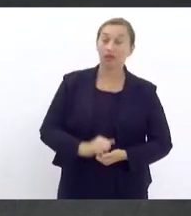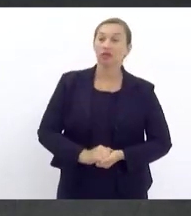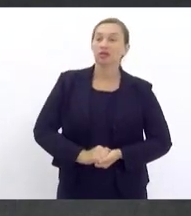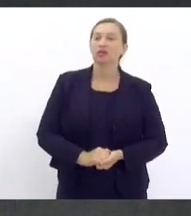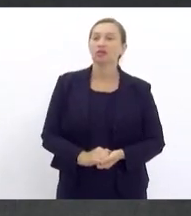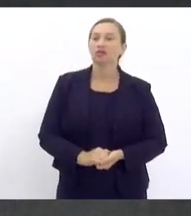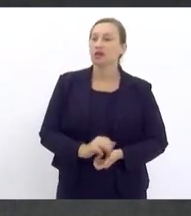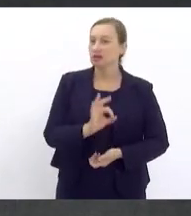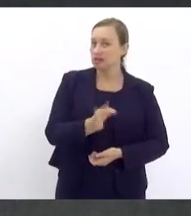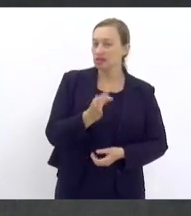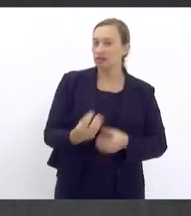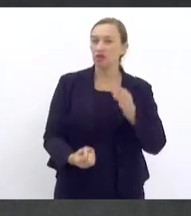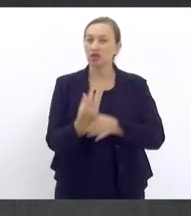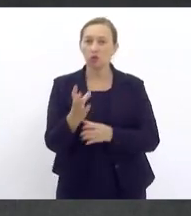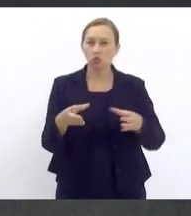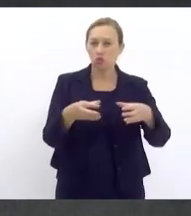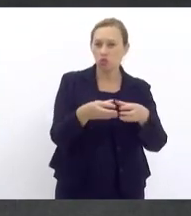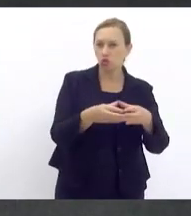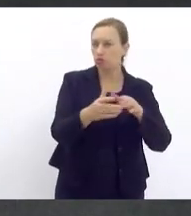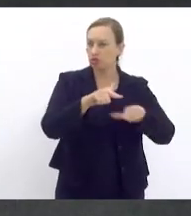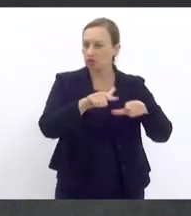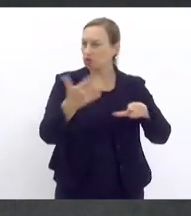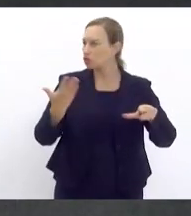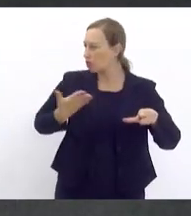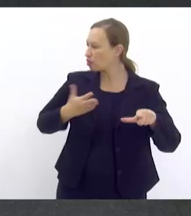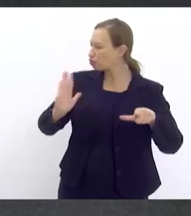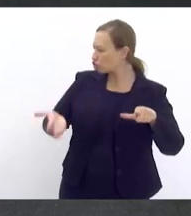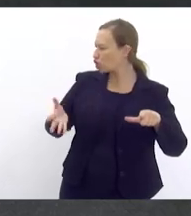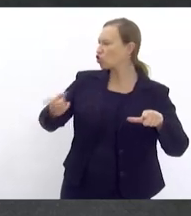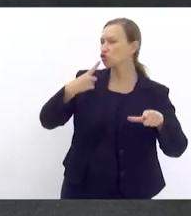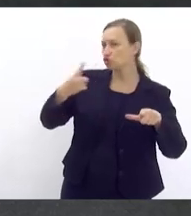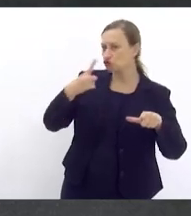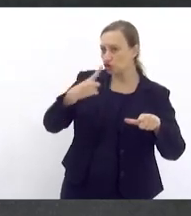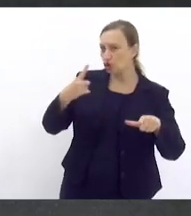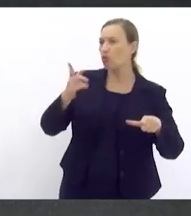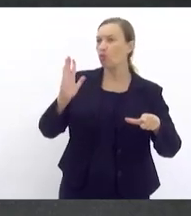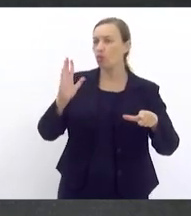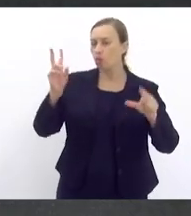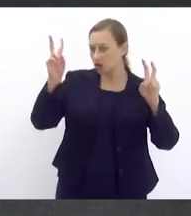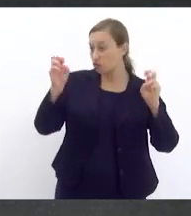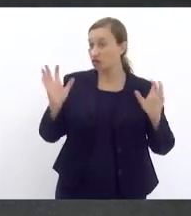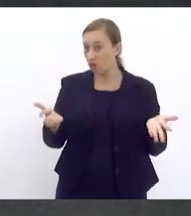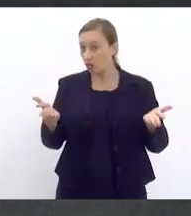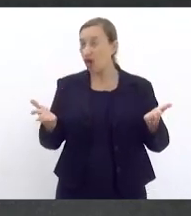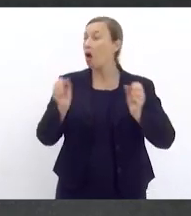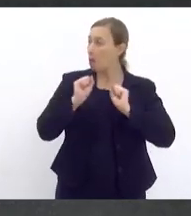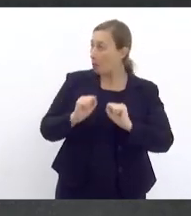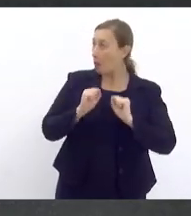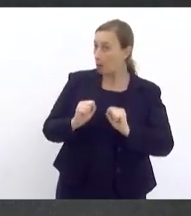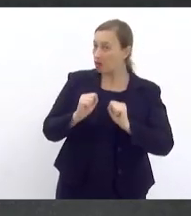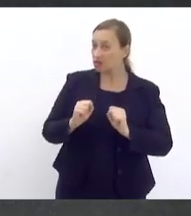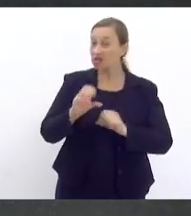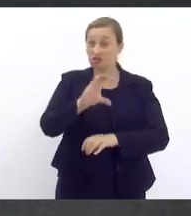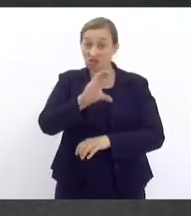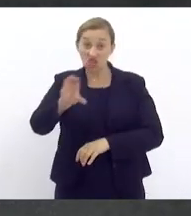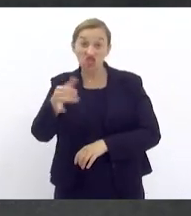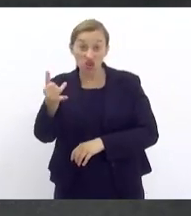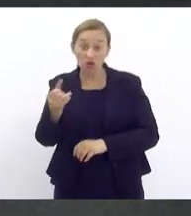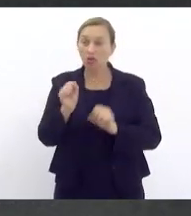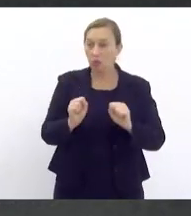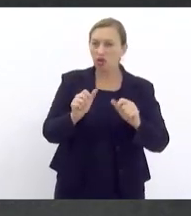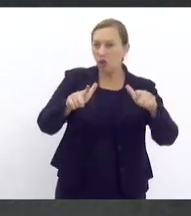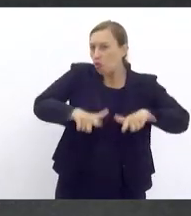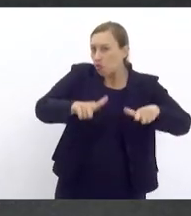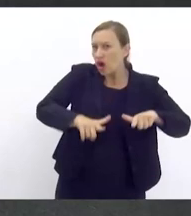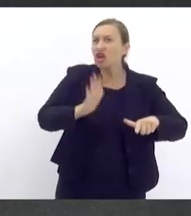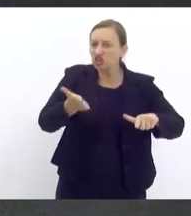eventualmente criar um grupo de trabalho com os colegas que já discutiram a matéria agora pode ser no âmbito da ccj porque é o